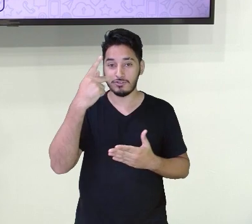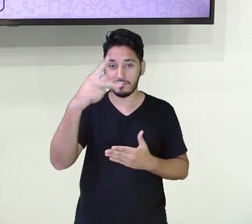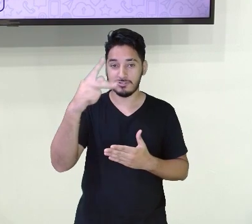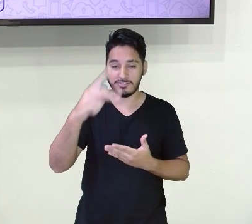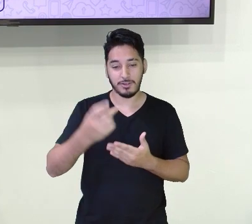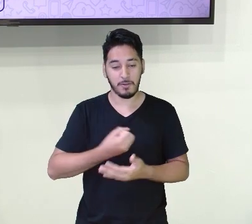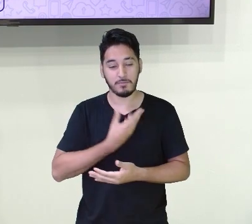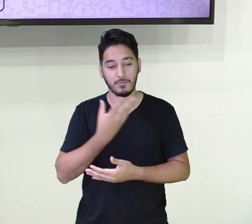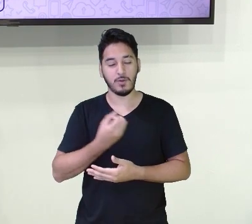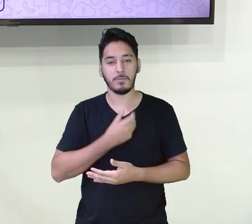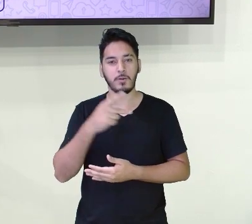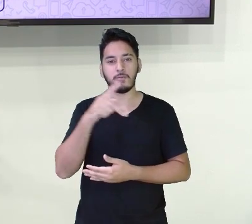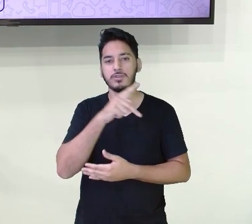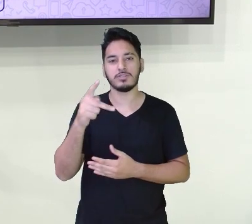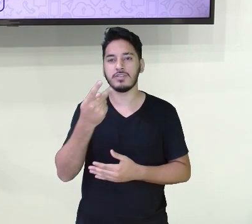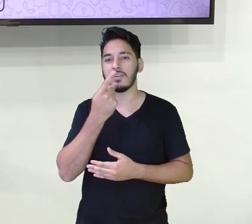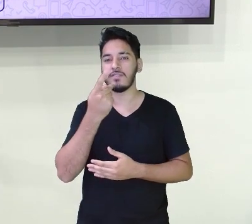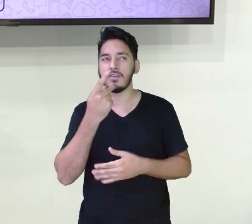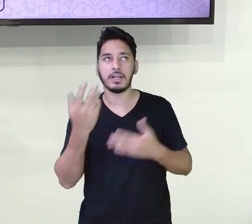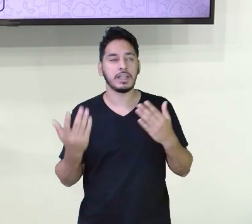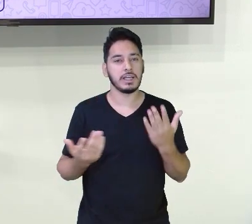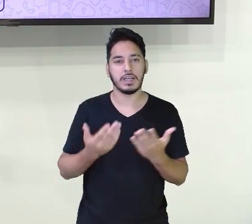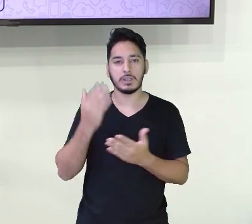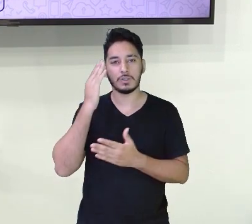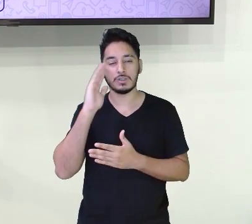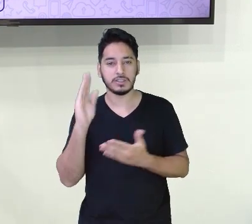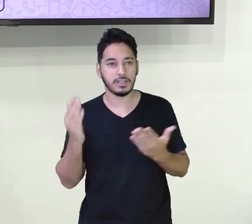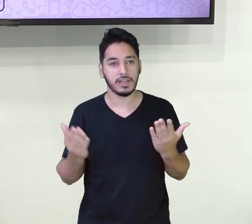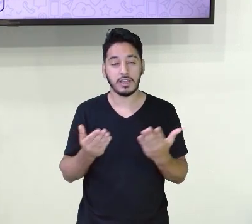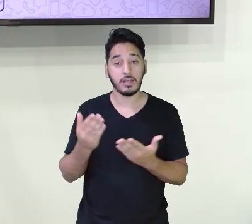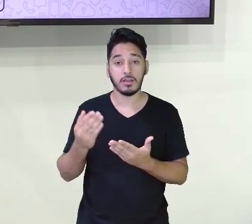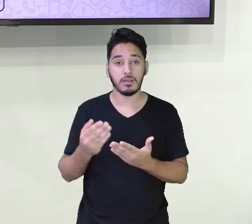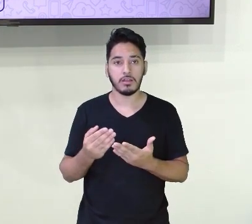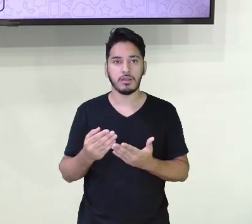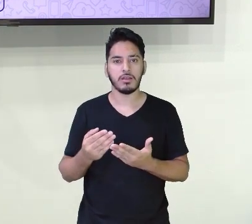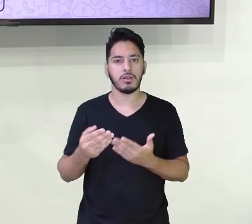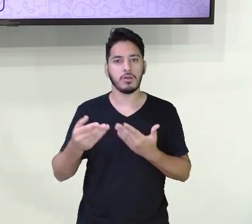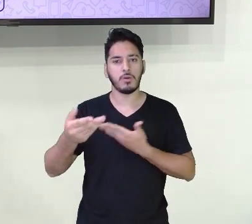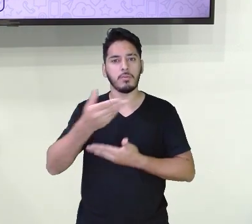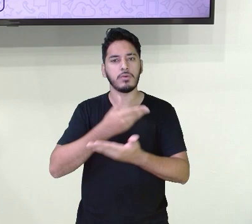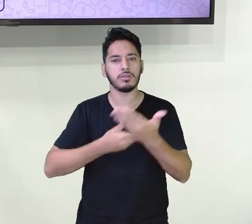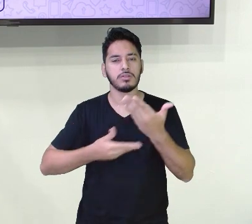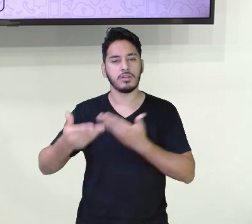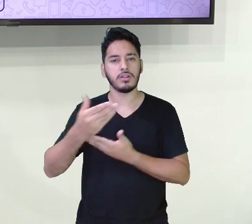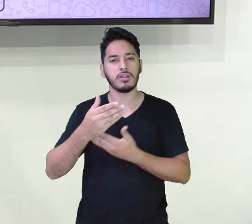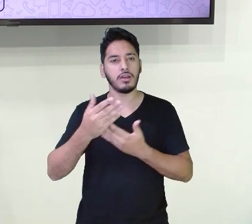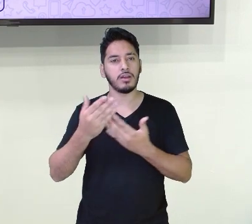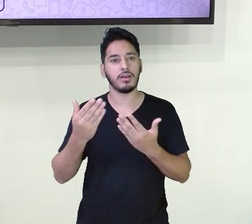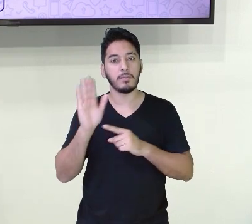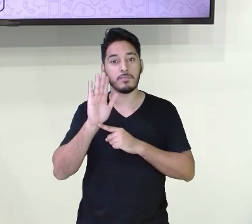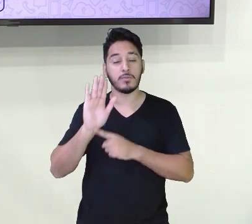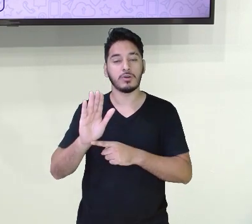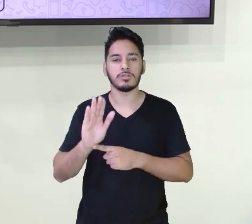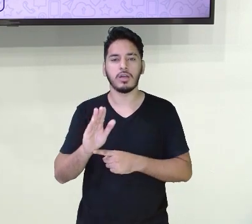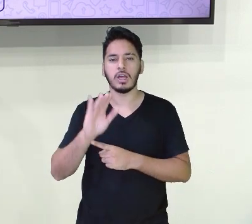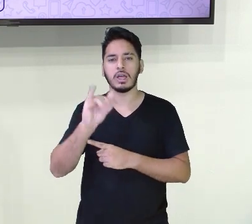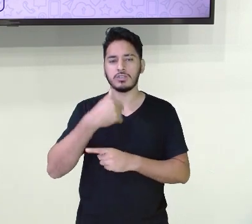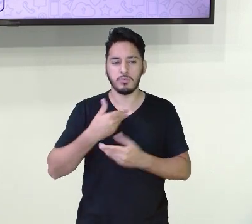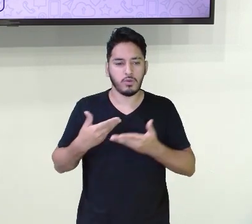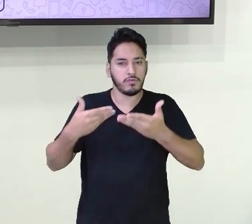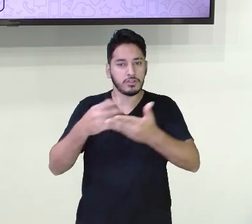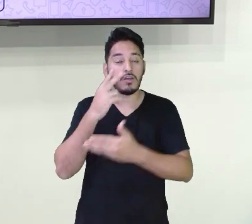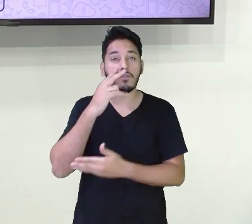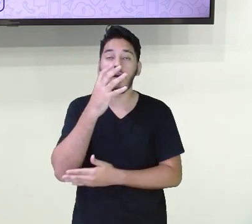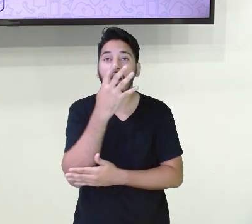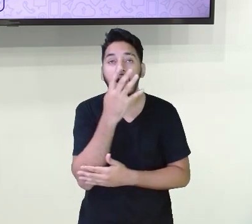professor que estiver aqui ministrando a aula, provavelmente a professora Abigail, sim, compartilhar aqui com vocês, vai ser uma alegria, viu? E se me convidar, eu venho